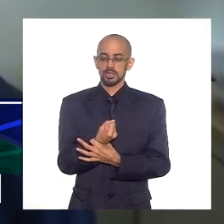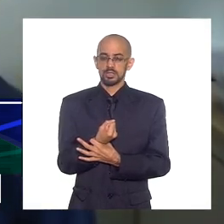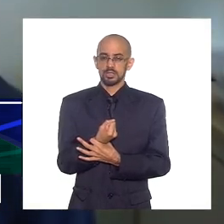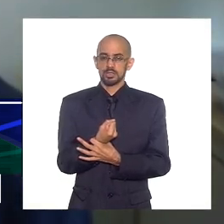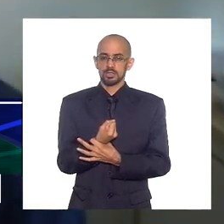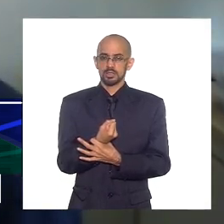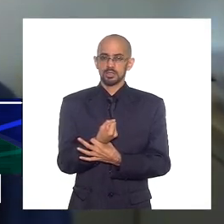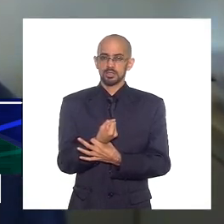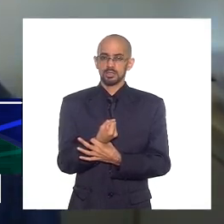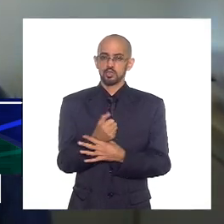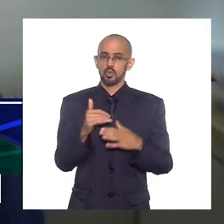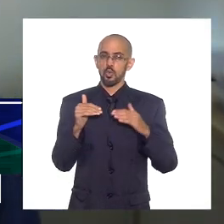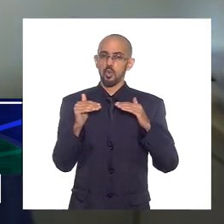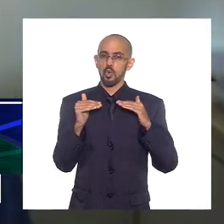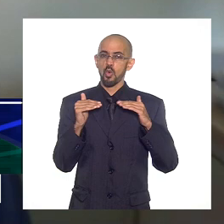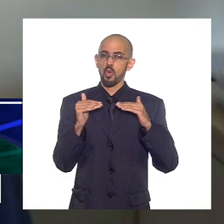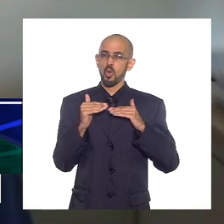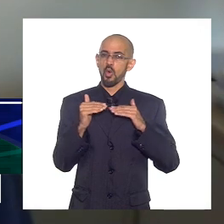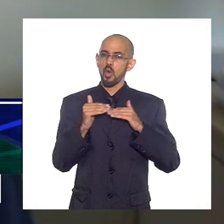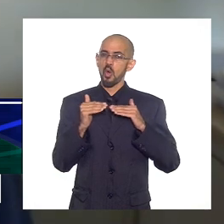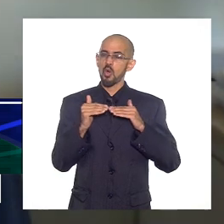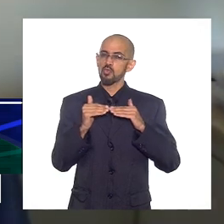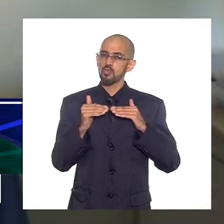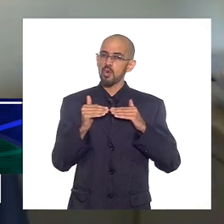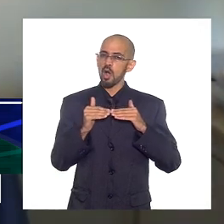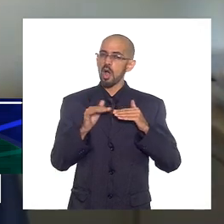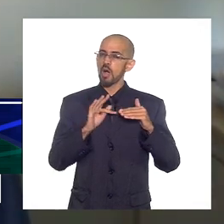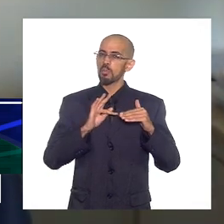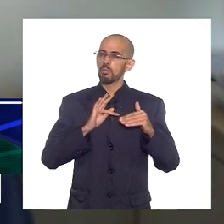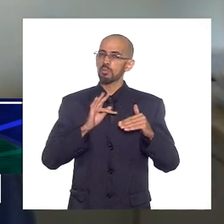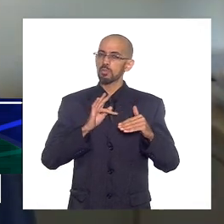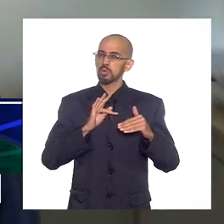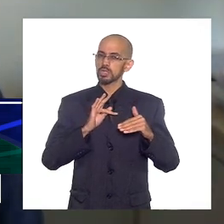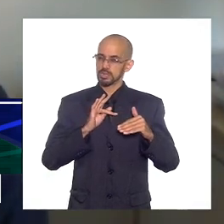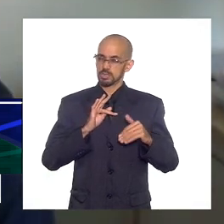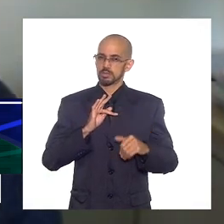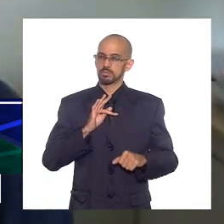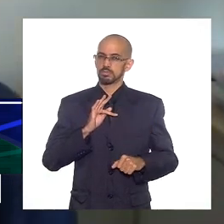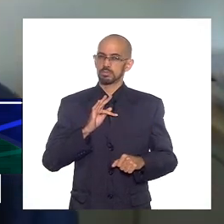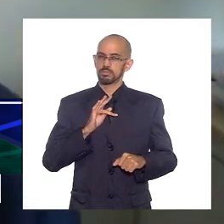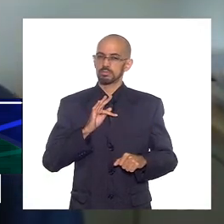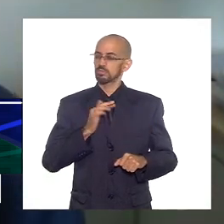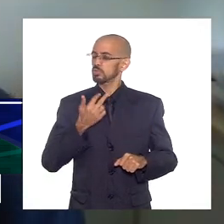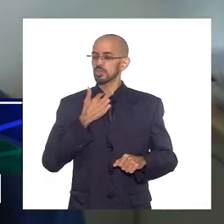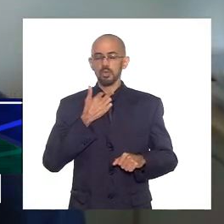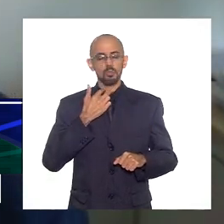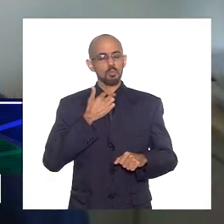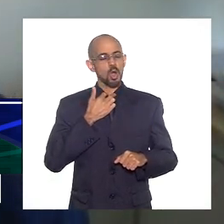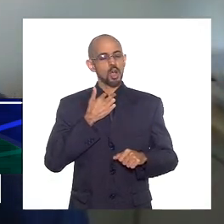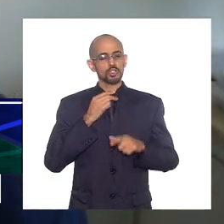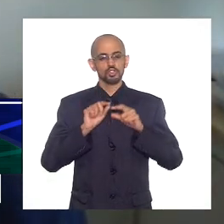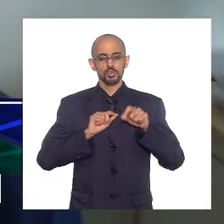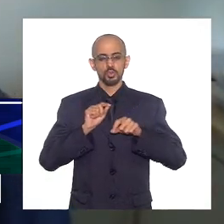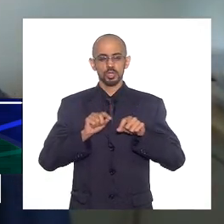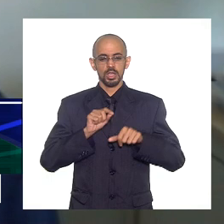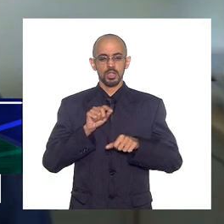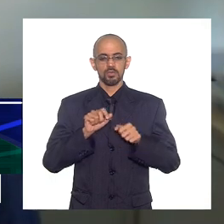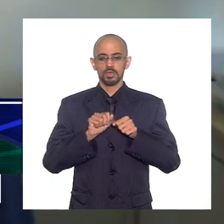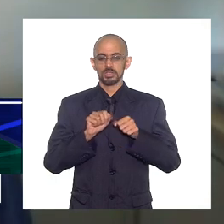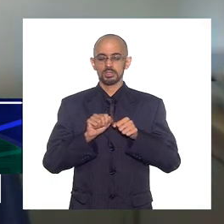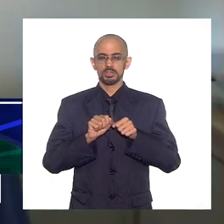as polícias militares e a Polícia Civil. Não pode também fazer